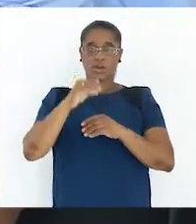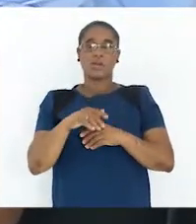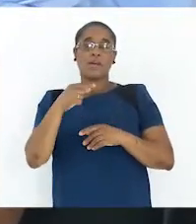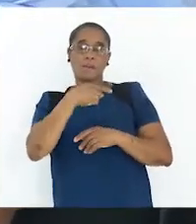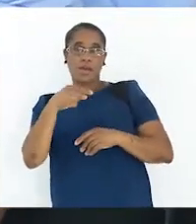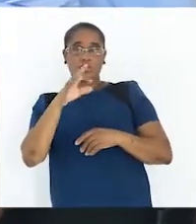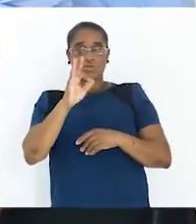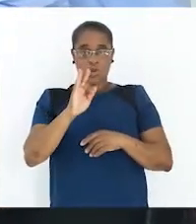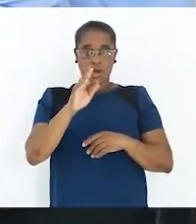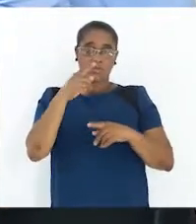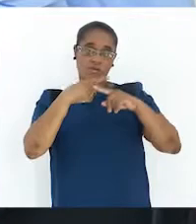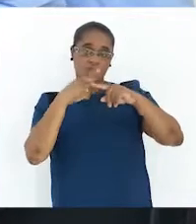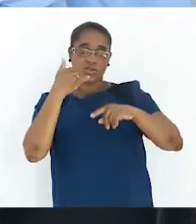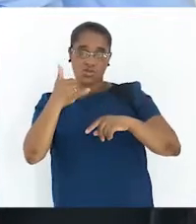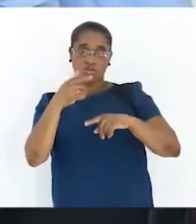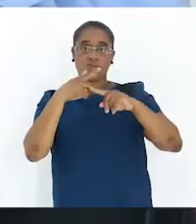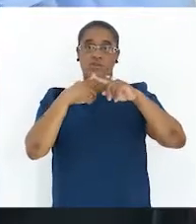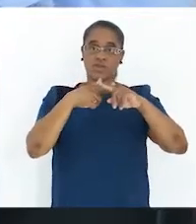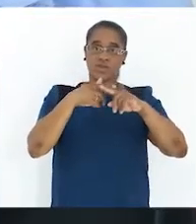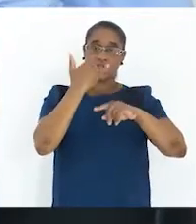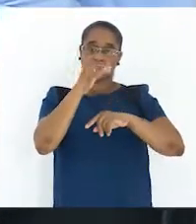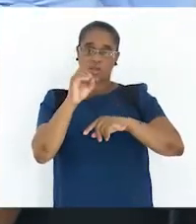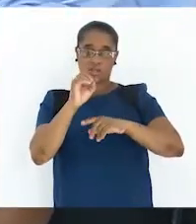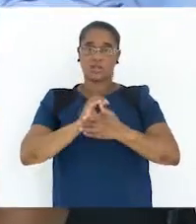4 vezes 2 vezes 20.